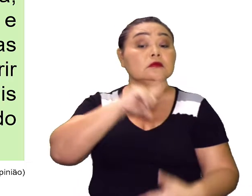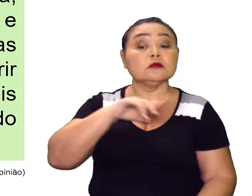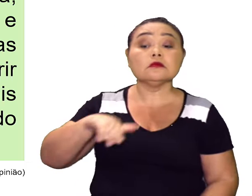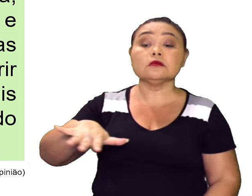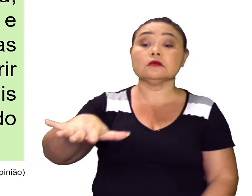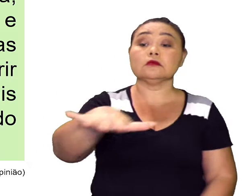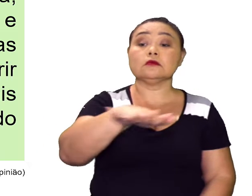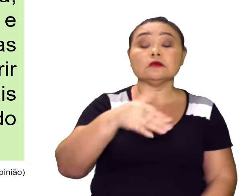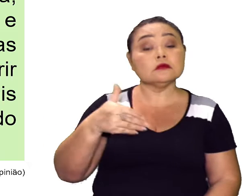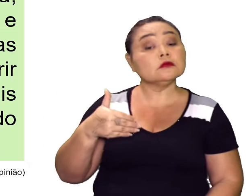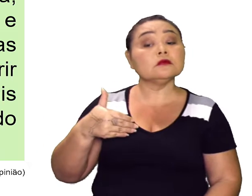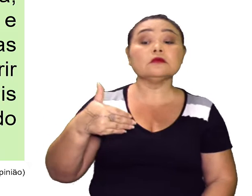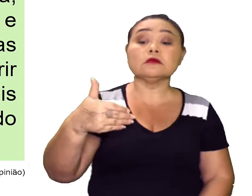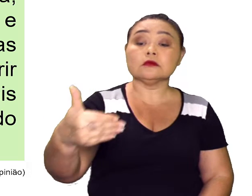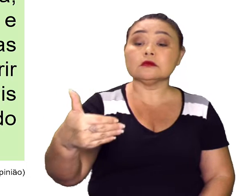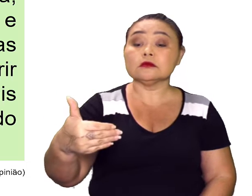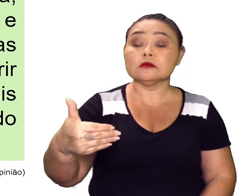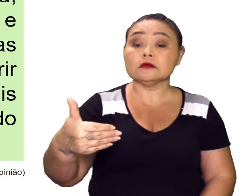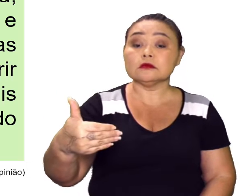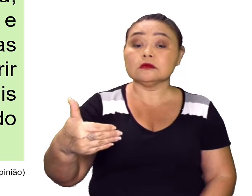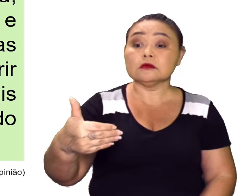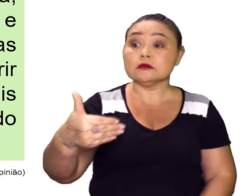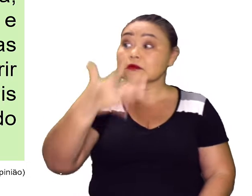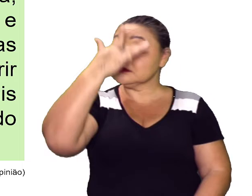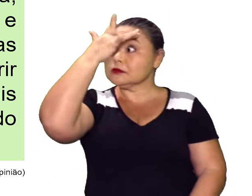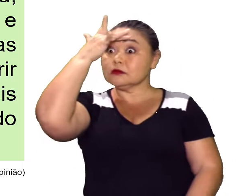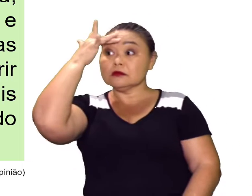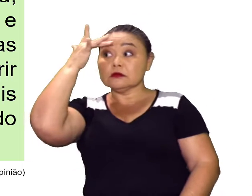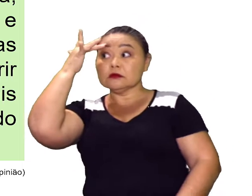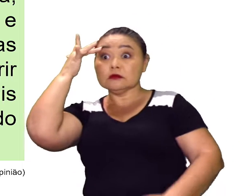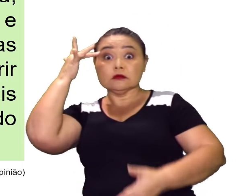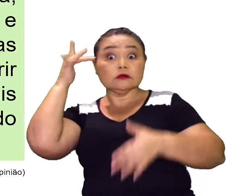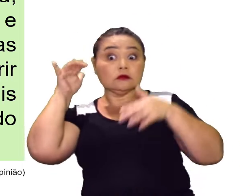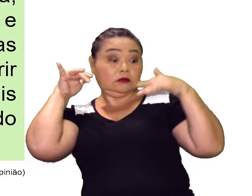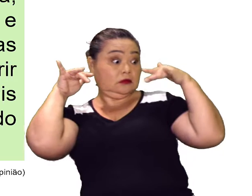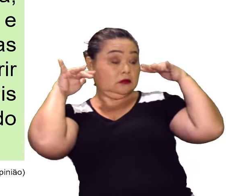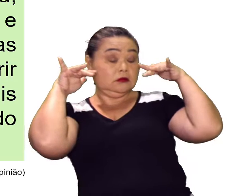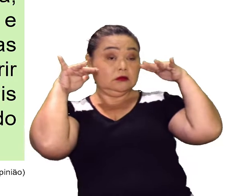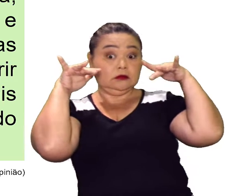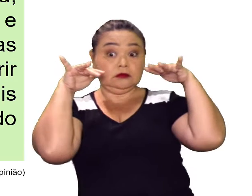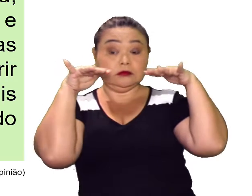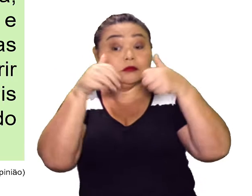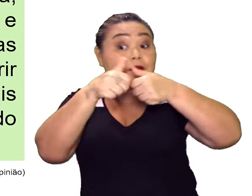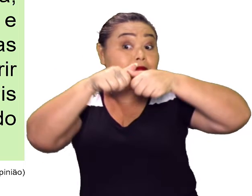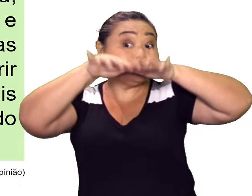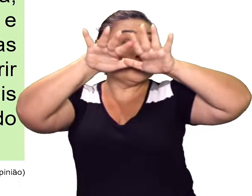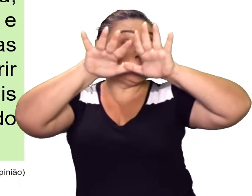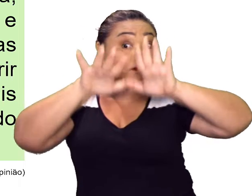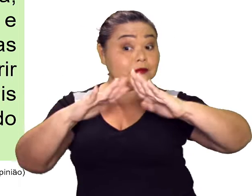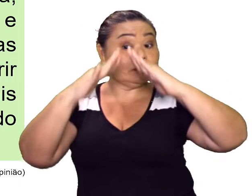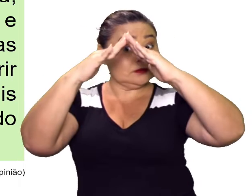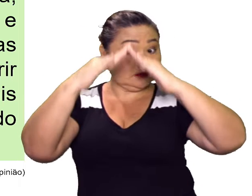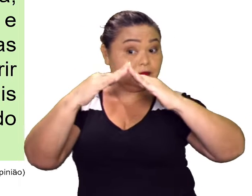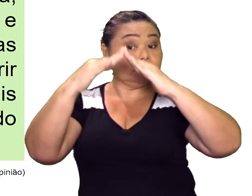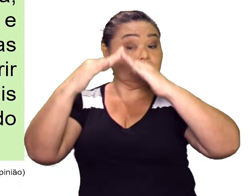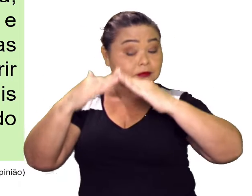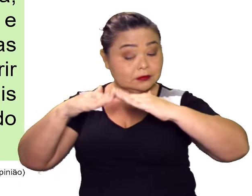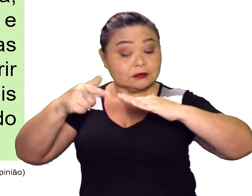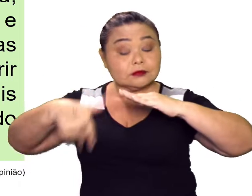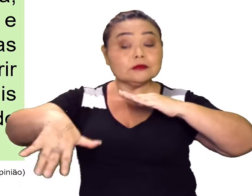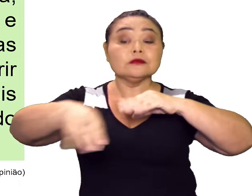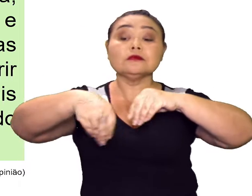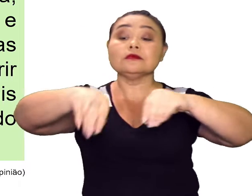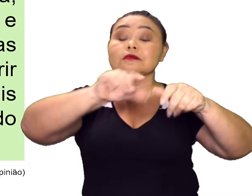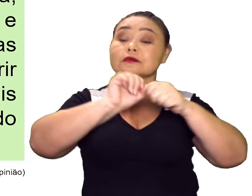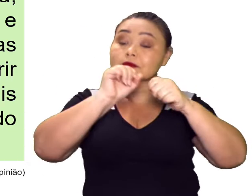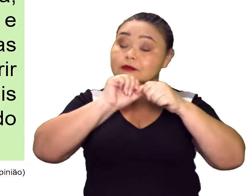essa região começa a receber dezenas de pessoas para se estabelecerem agora no novo território